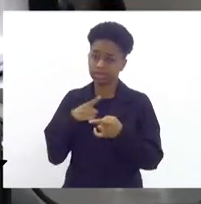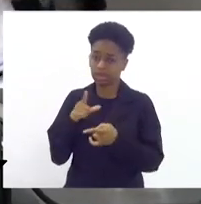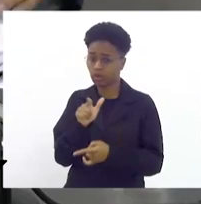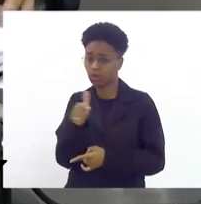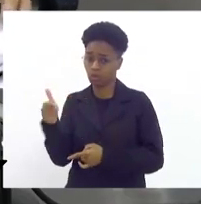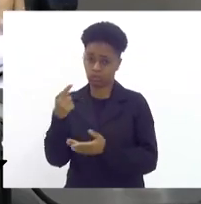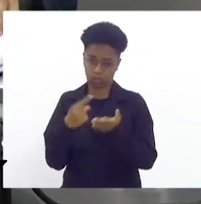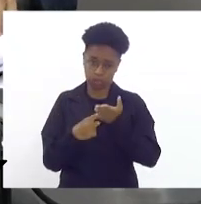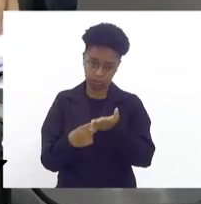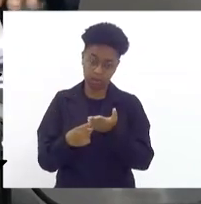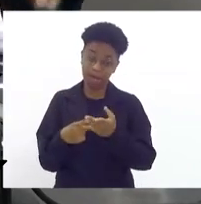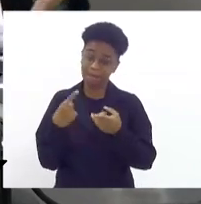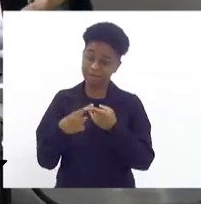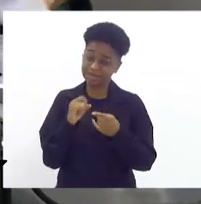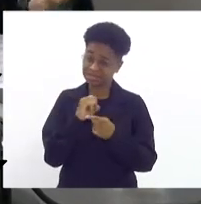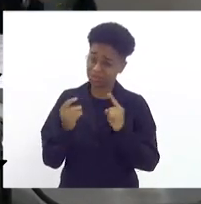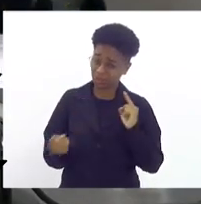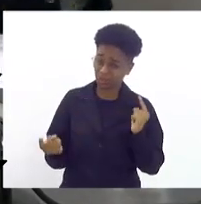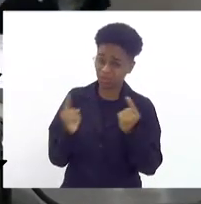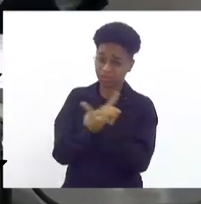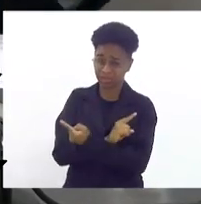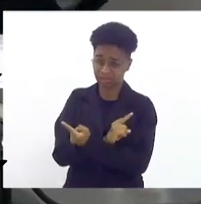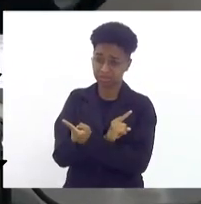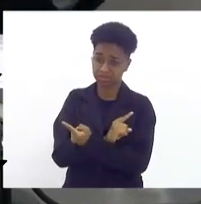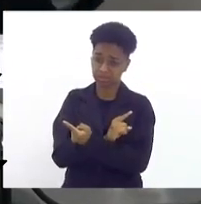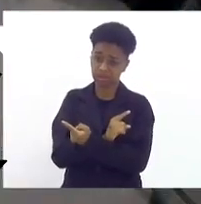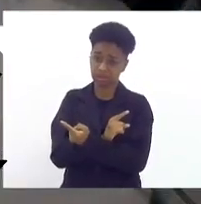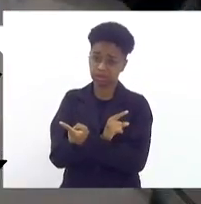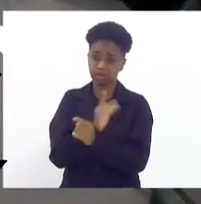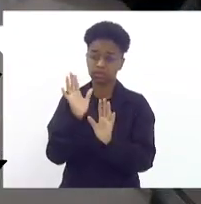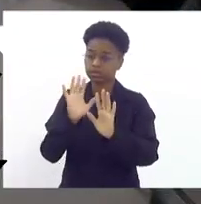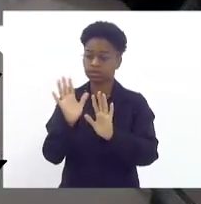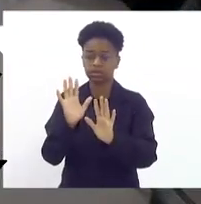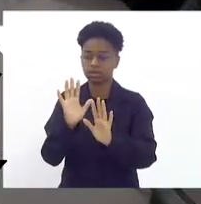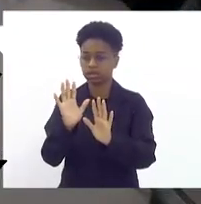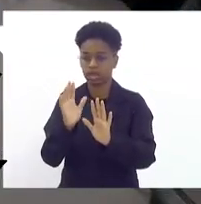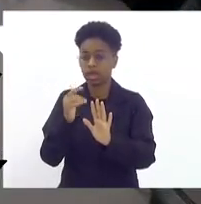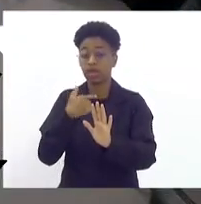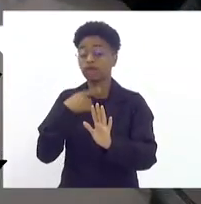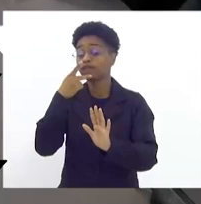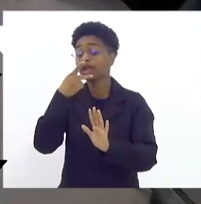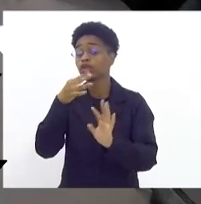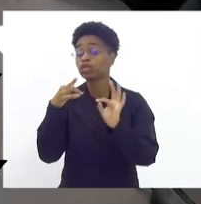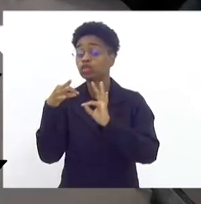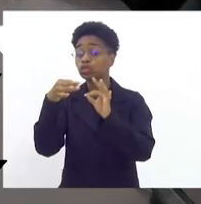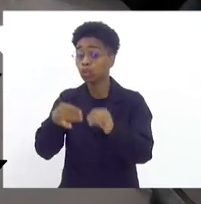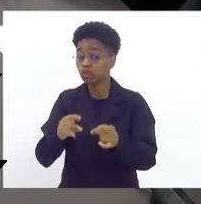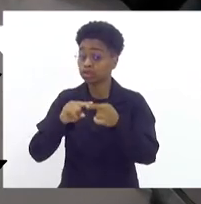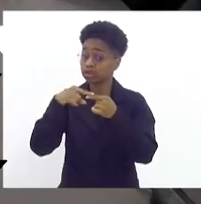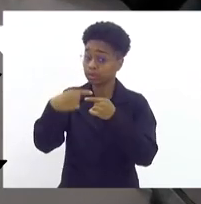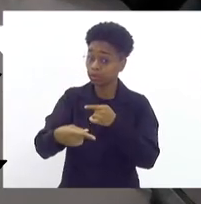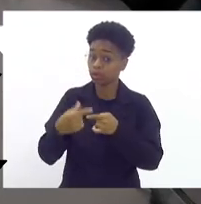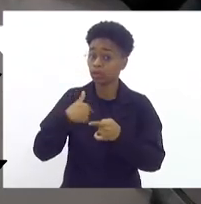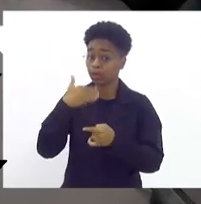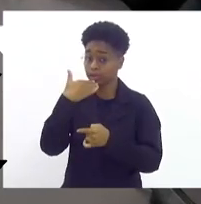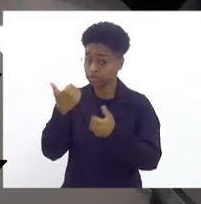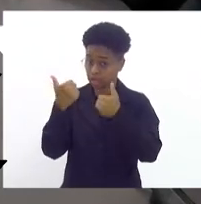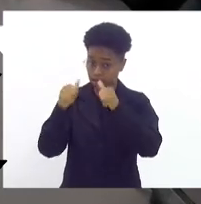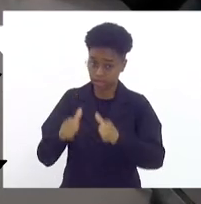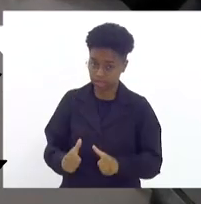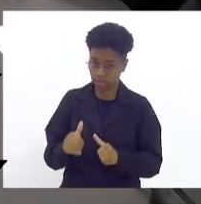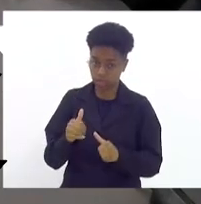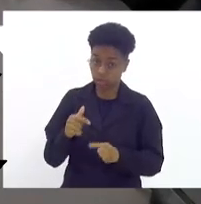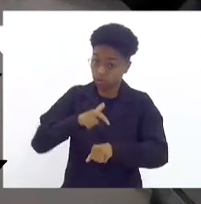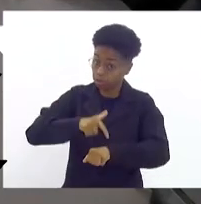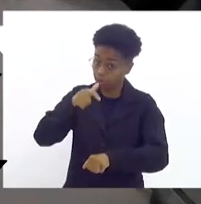tem. Porque se fosse o contrário, poderia chegar aqui... Não, deputado, doutor Serginho, eu vou cantar todos e vou dar vista na hora de cantá-la. A